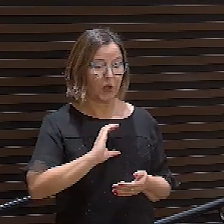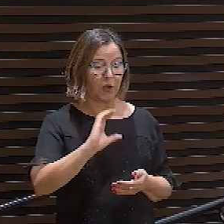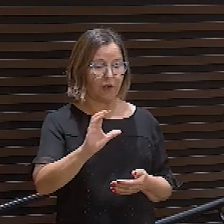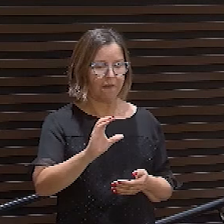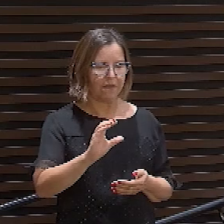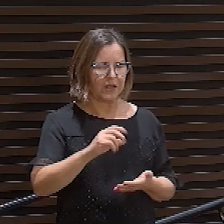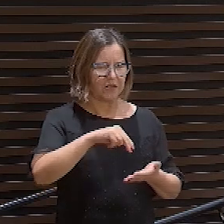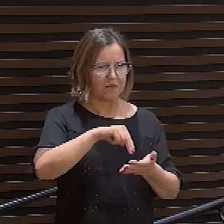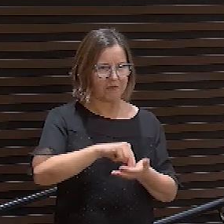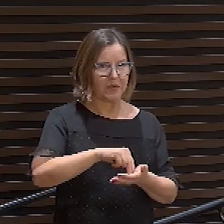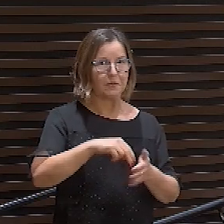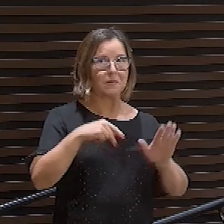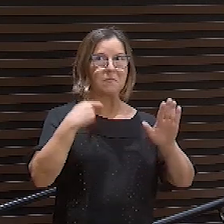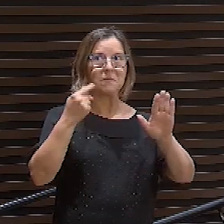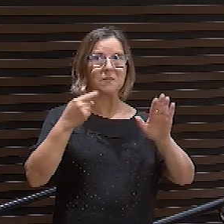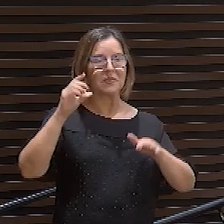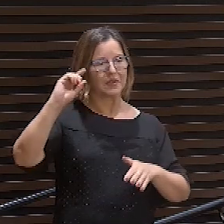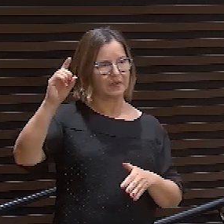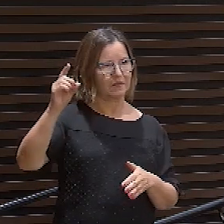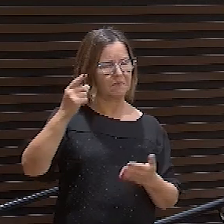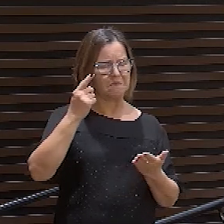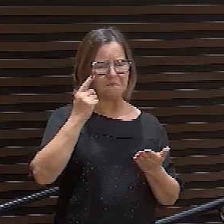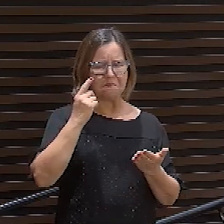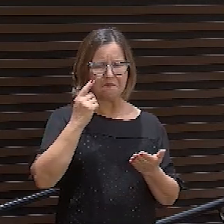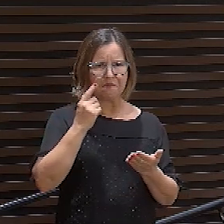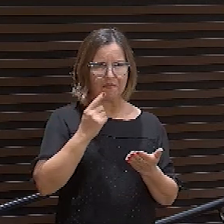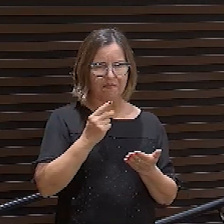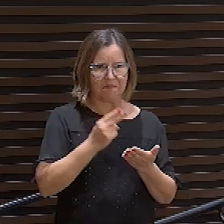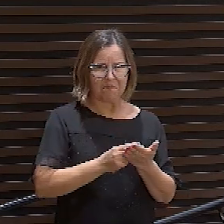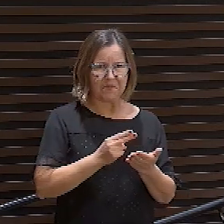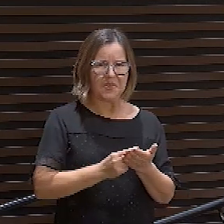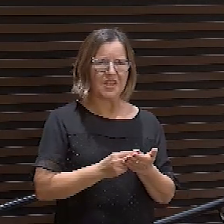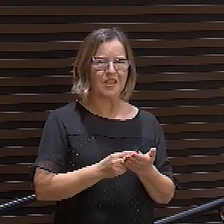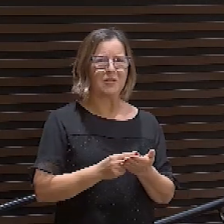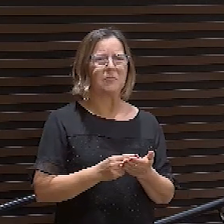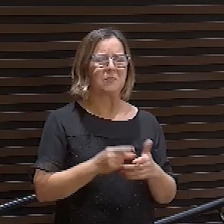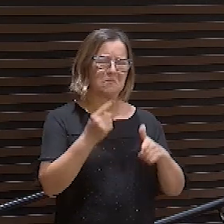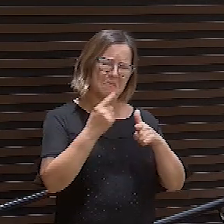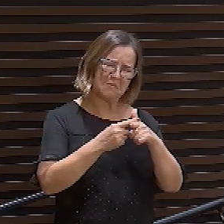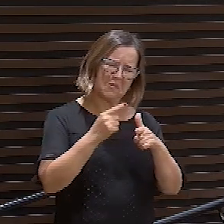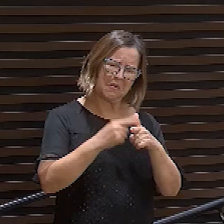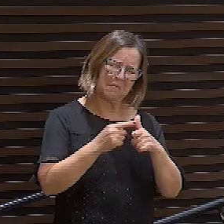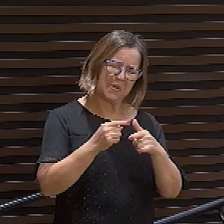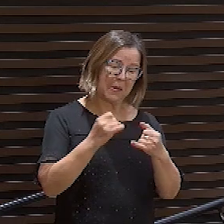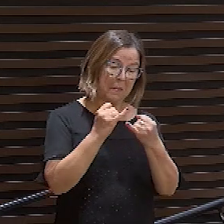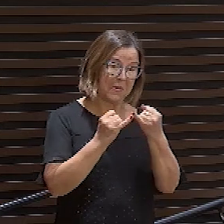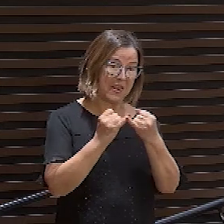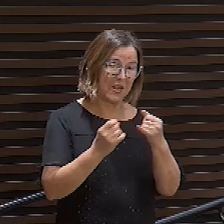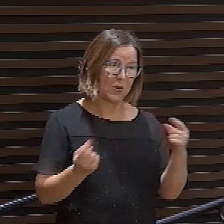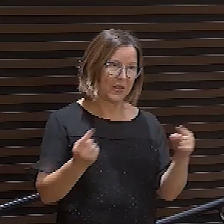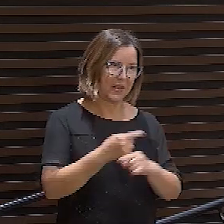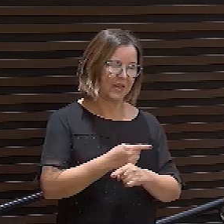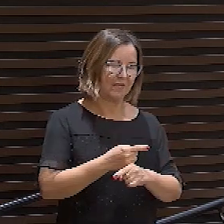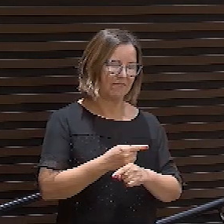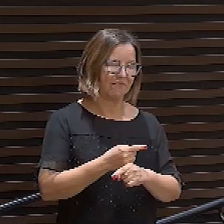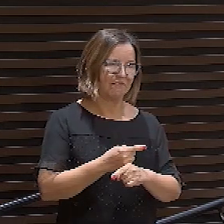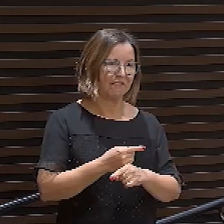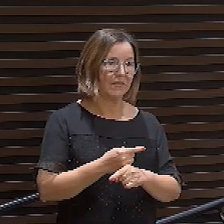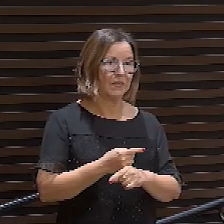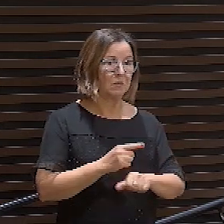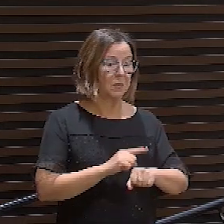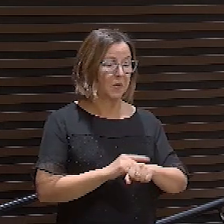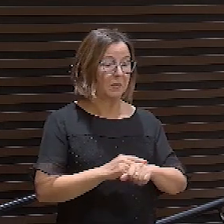quando as circunstâncias pareciam contrárias. E ele diz, quando Abraão confiou, ele colocou